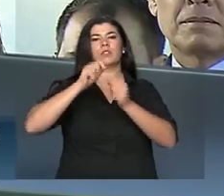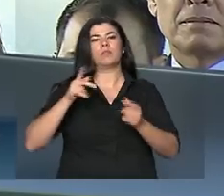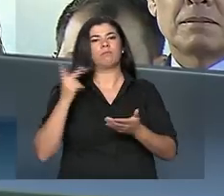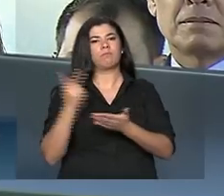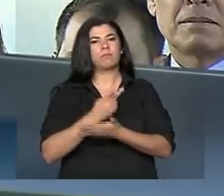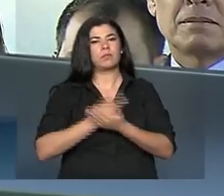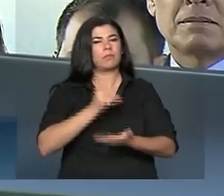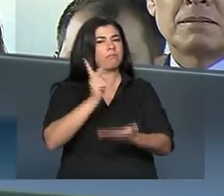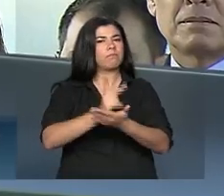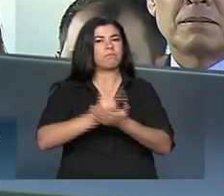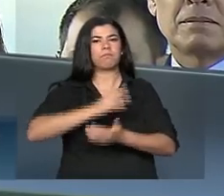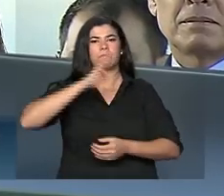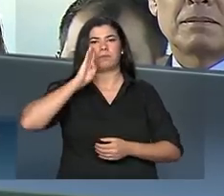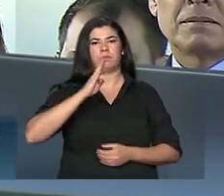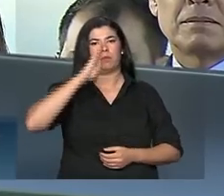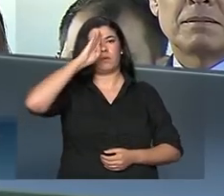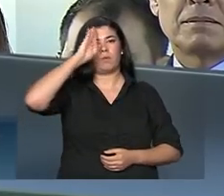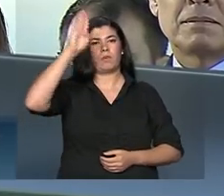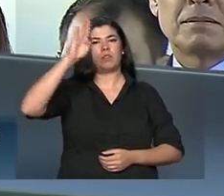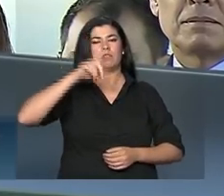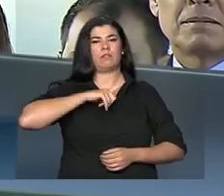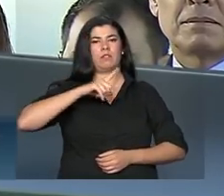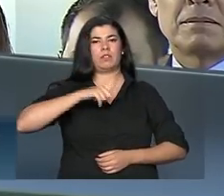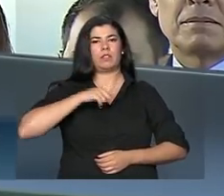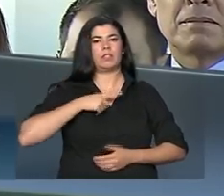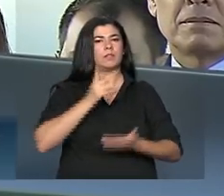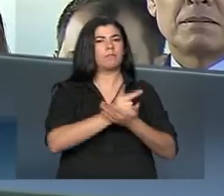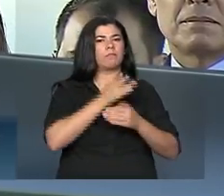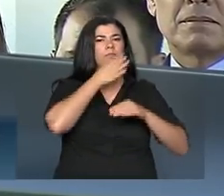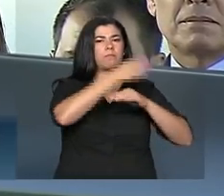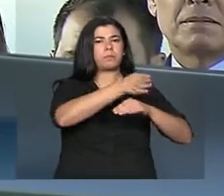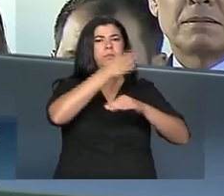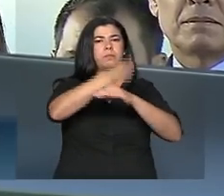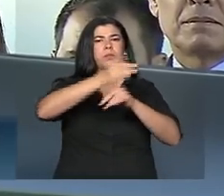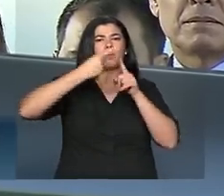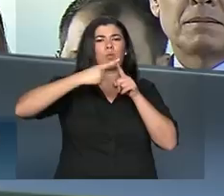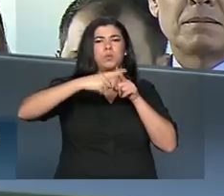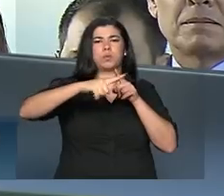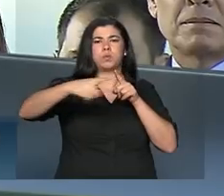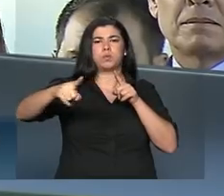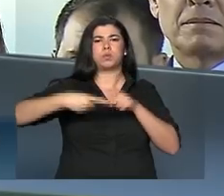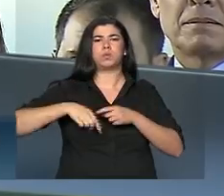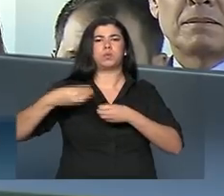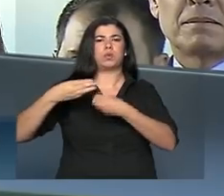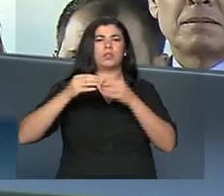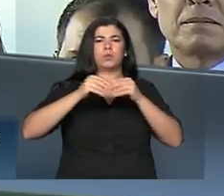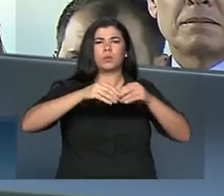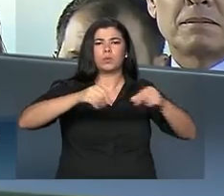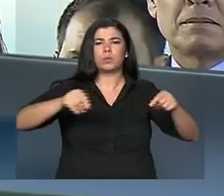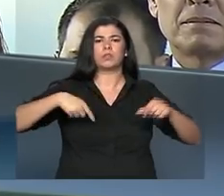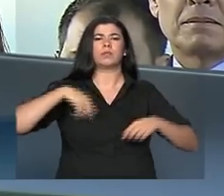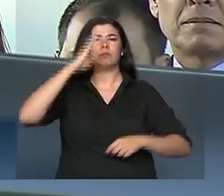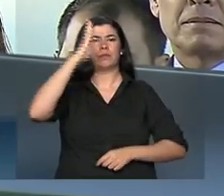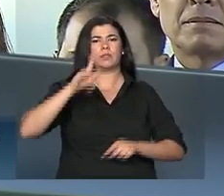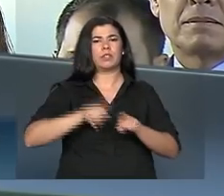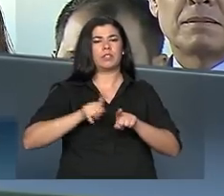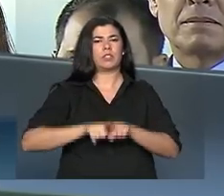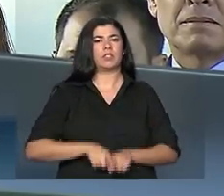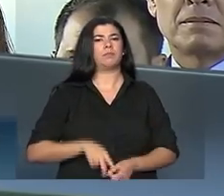mesmo Exército, sempre presente nos mais remotos rincões do território, a proporcionar